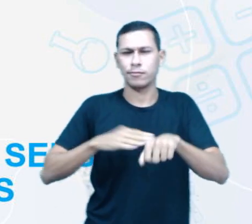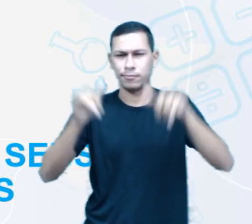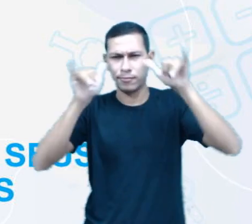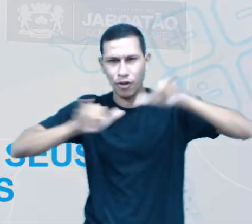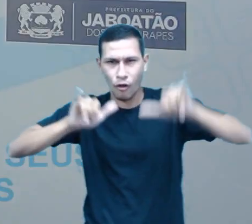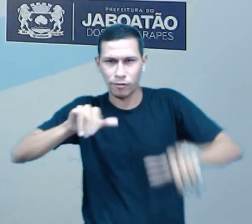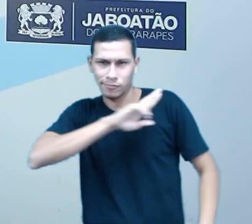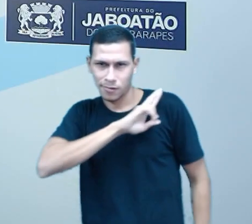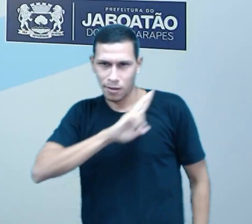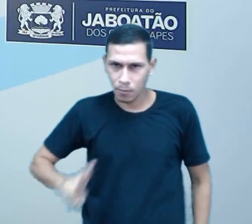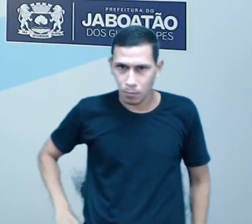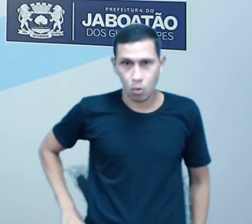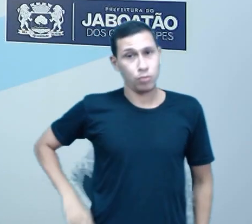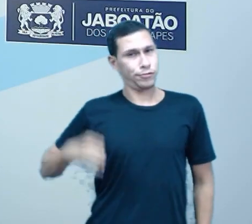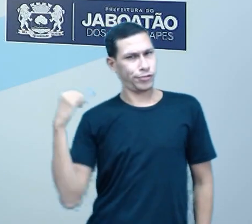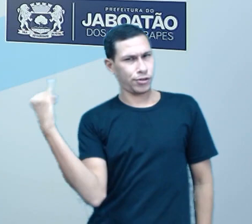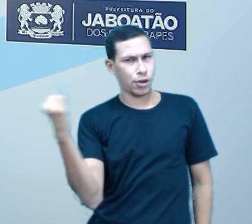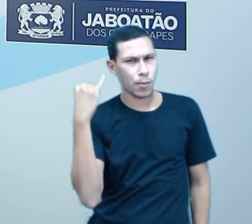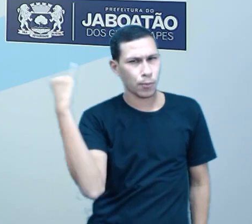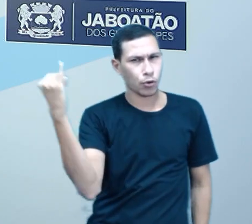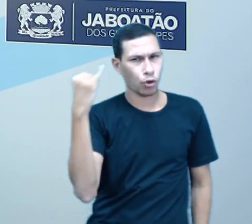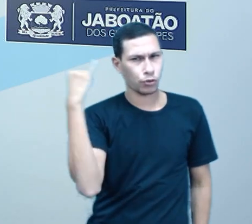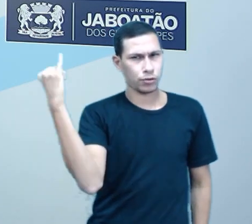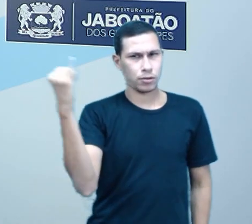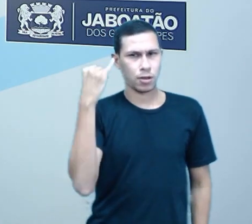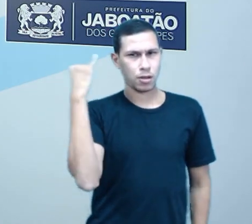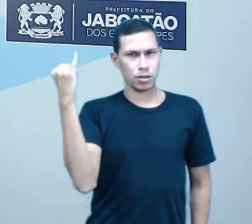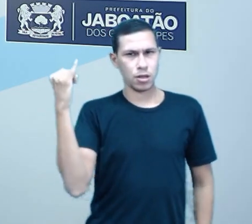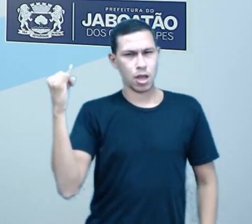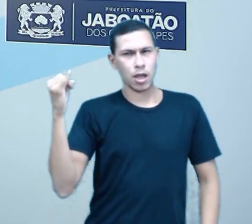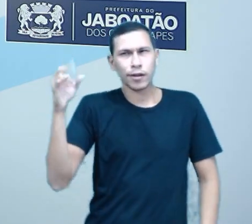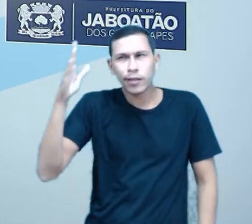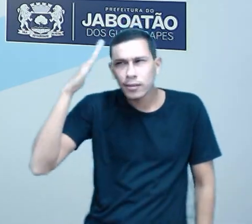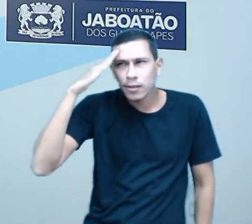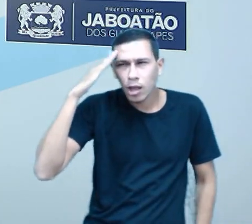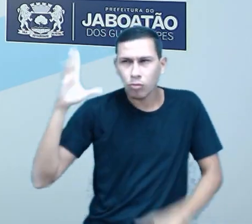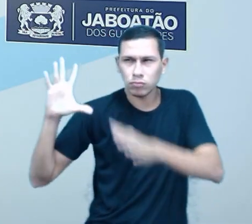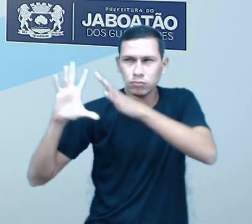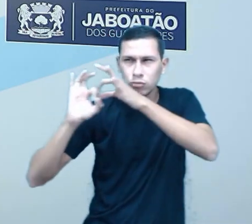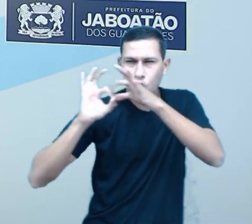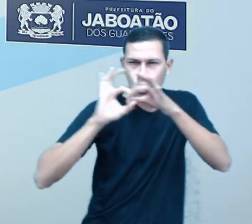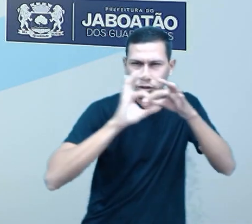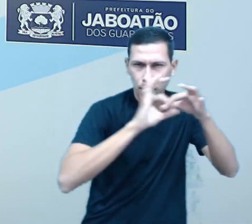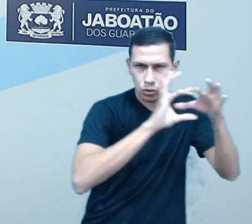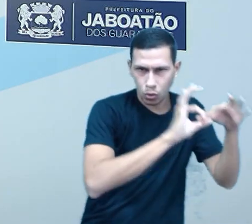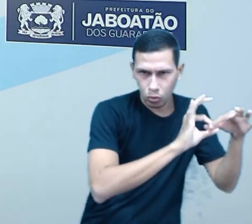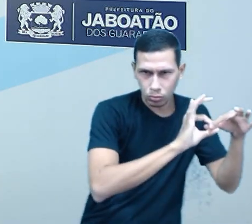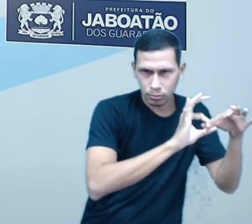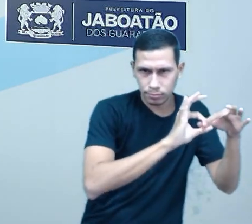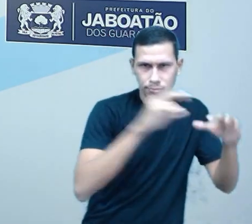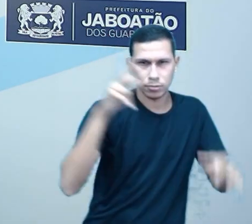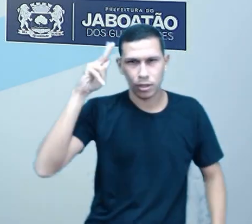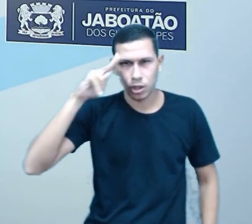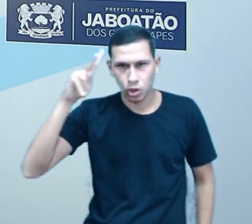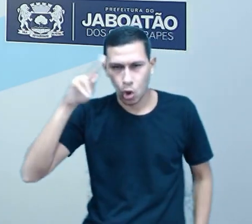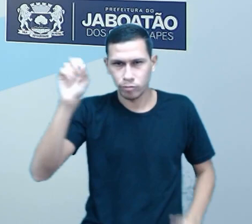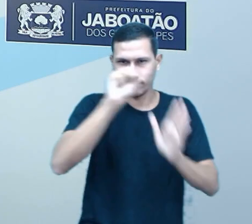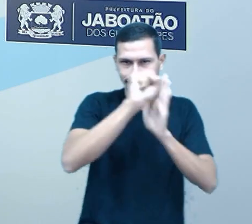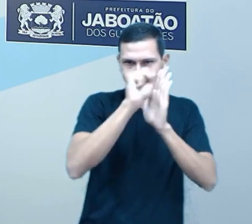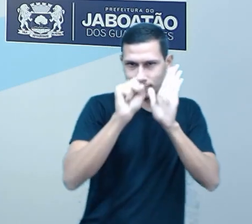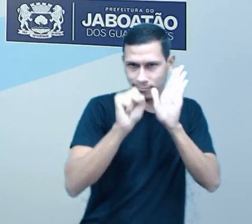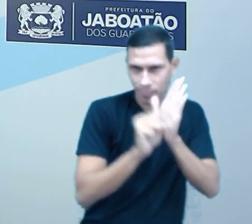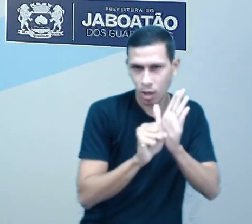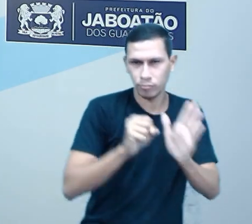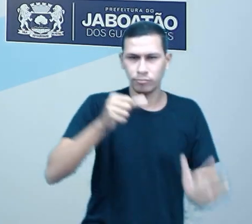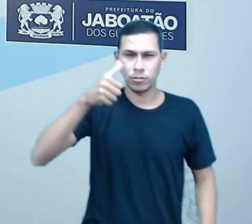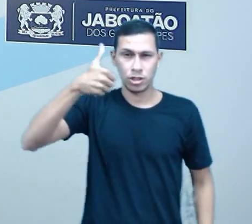interessante que a gente possa construir um pouco sobre o contexto histórico do século XIX. Pensar um pouco sobre a política,